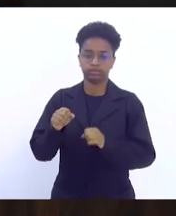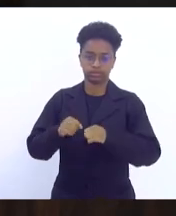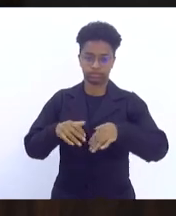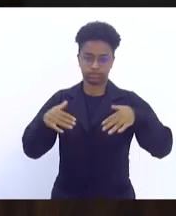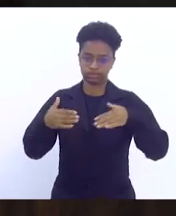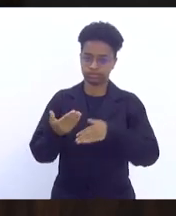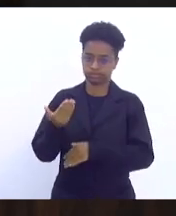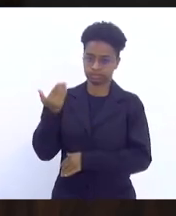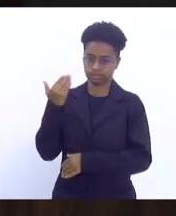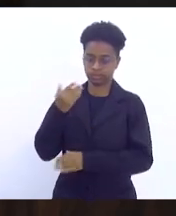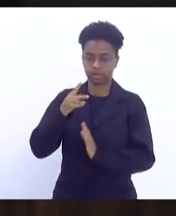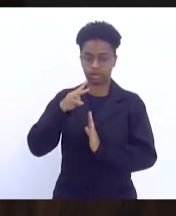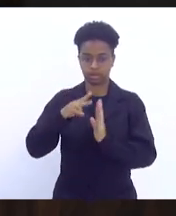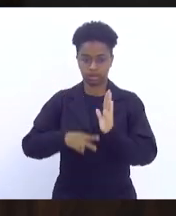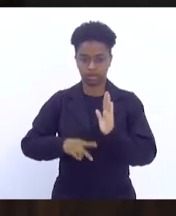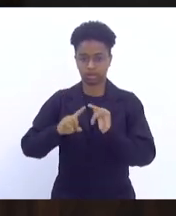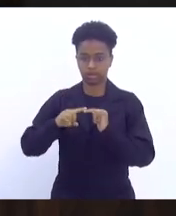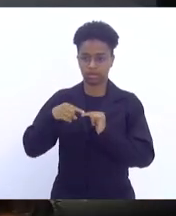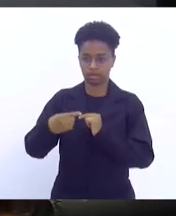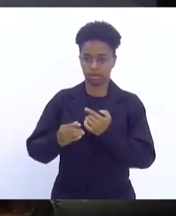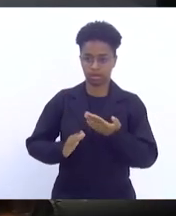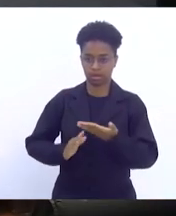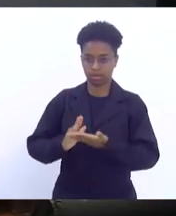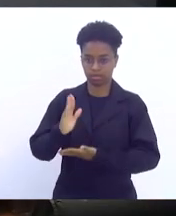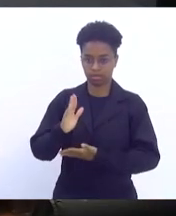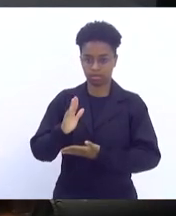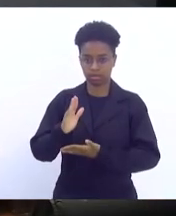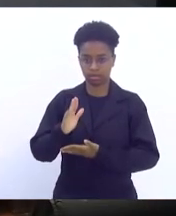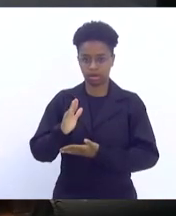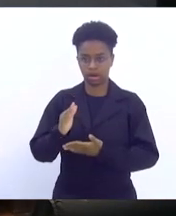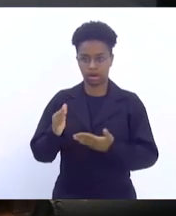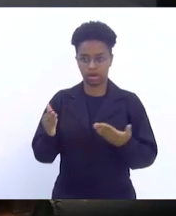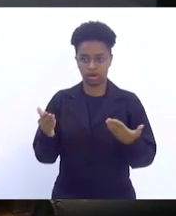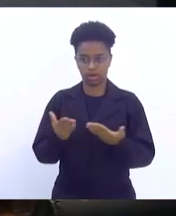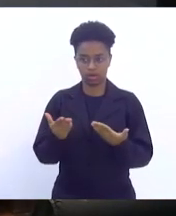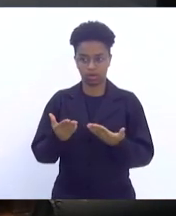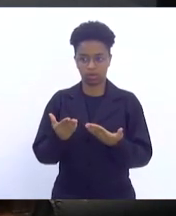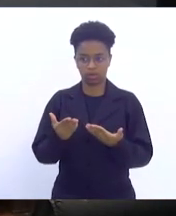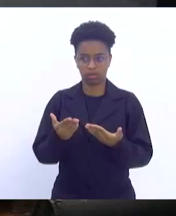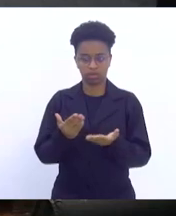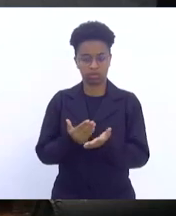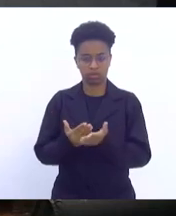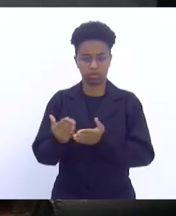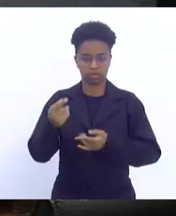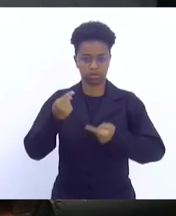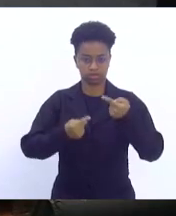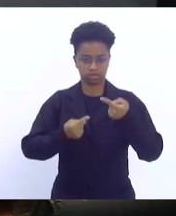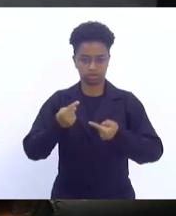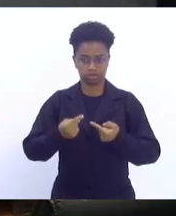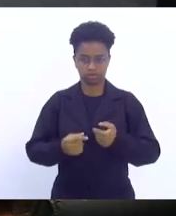anterior. Lida e aprovada a ata, passa-se ao expediente inicial.